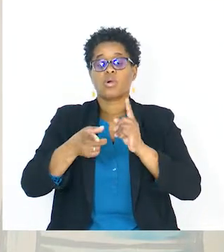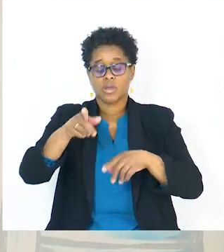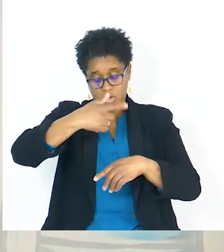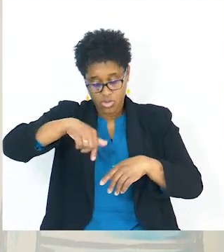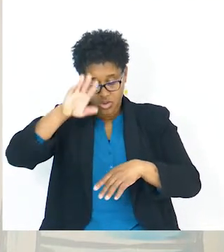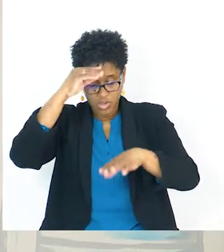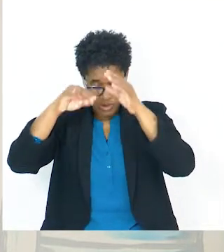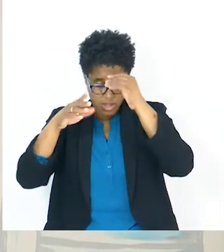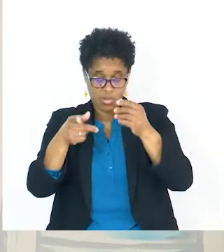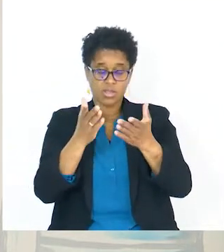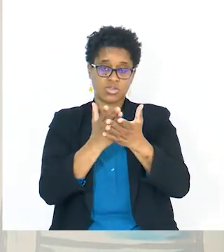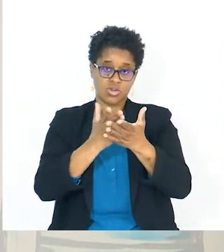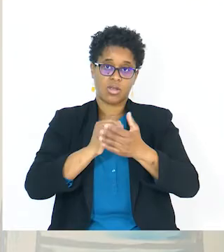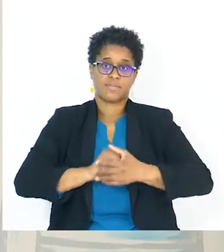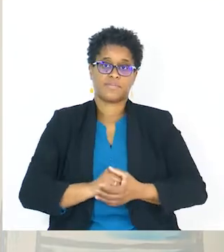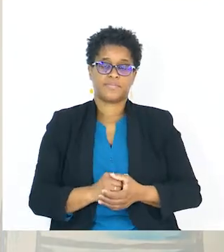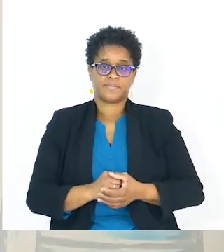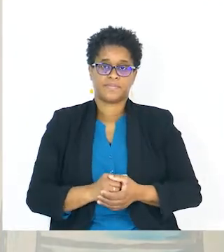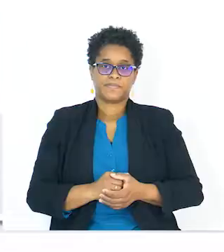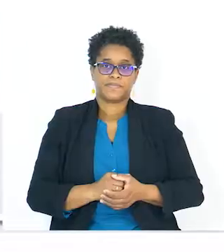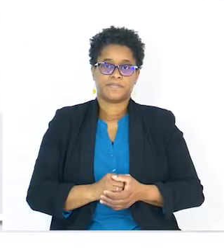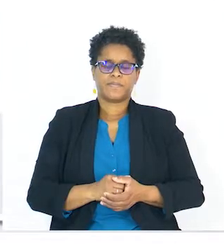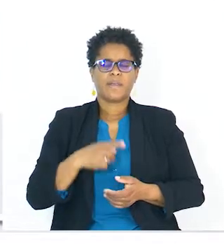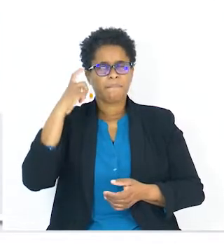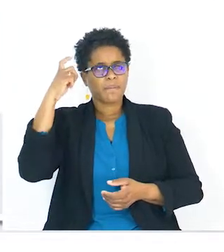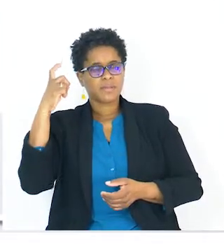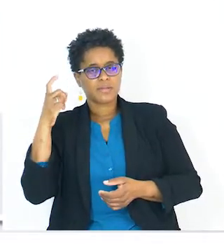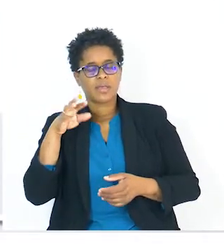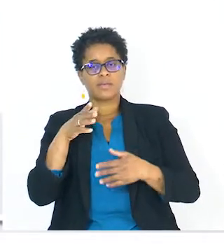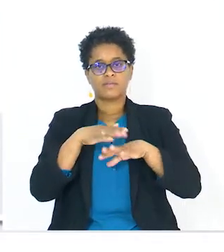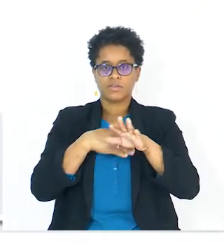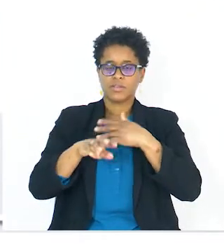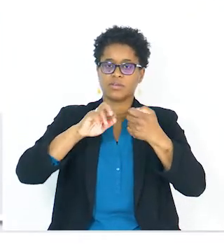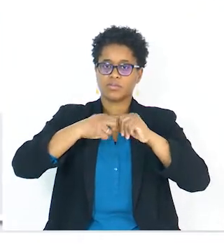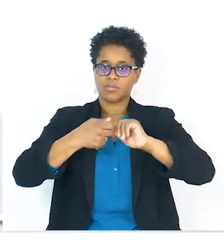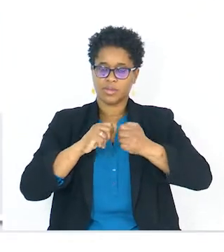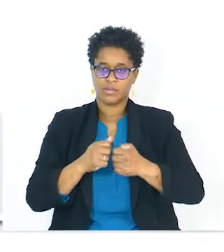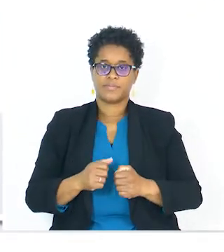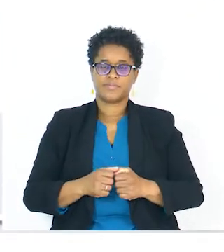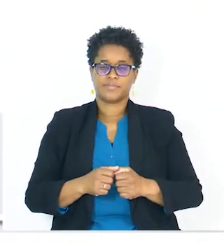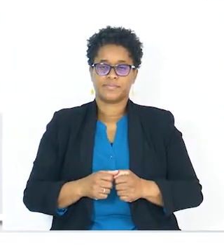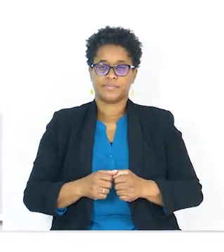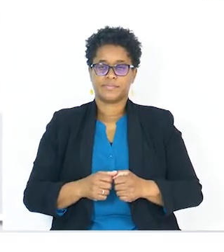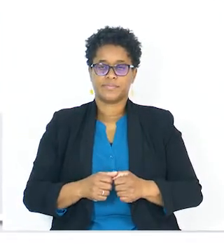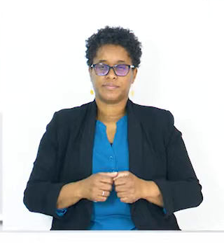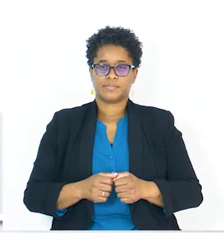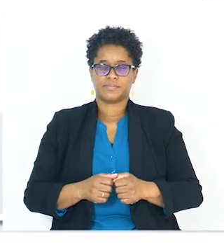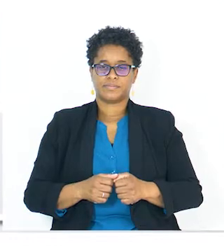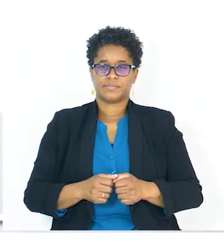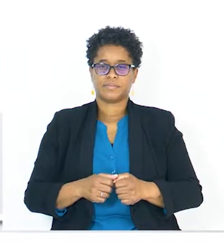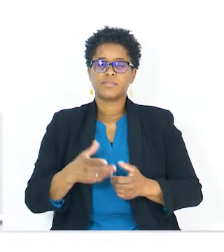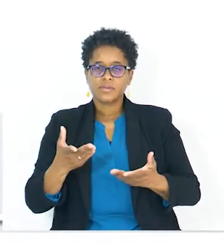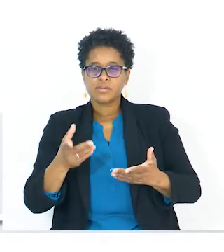que nós aprendemos na escola. Pensar e resolver problema.